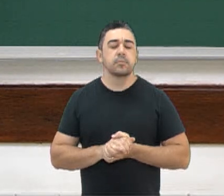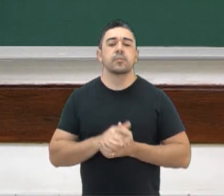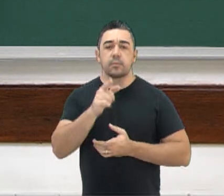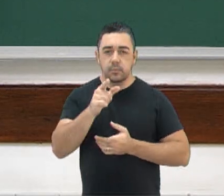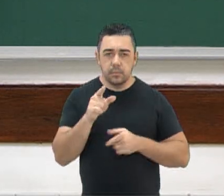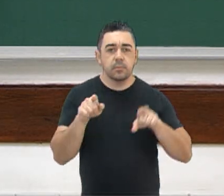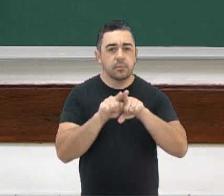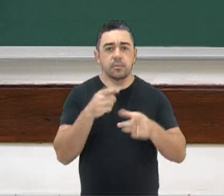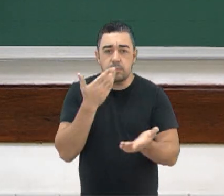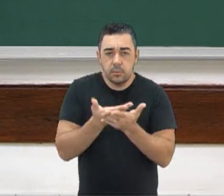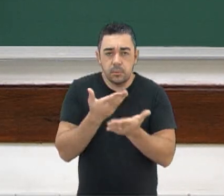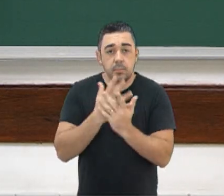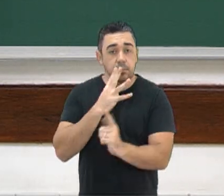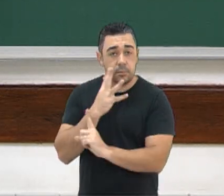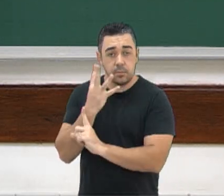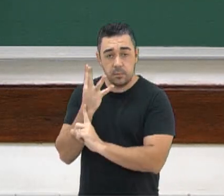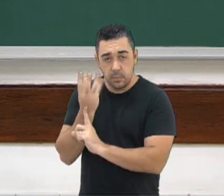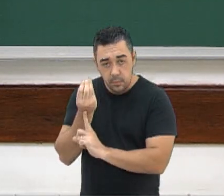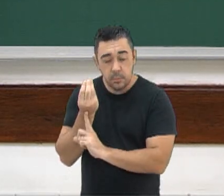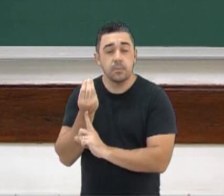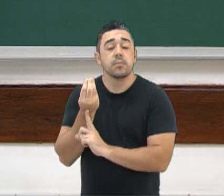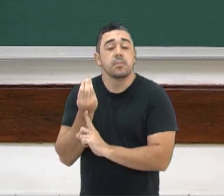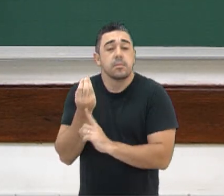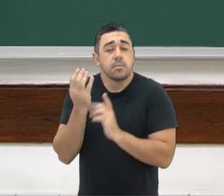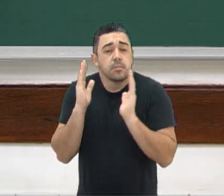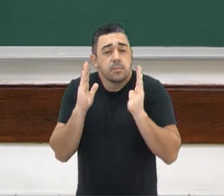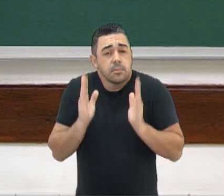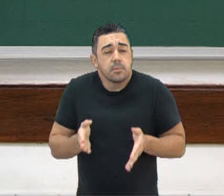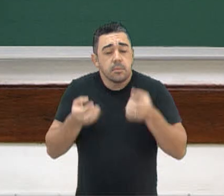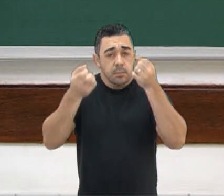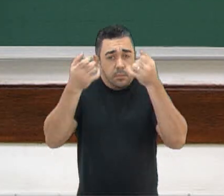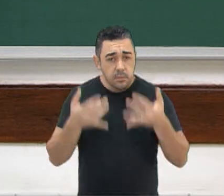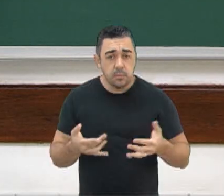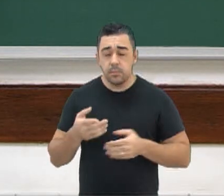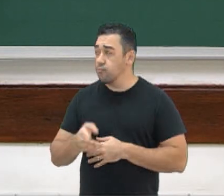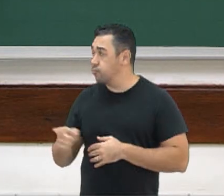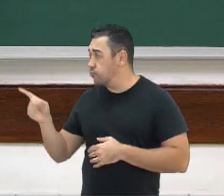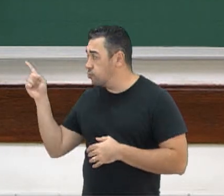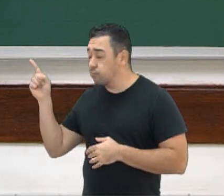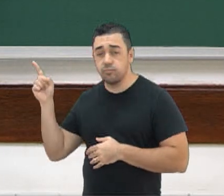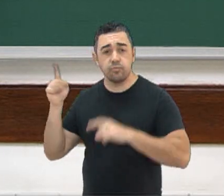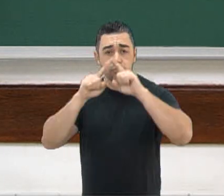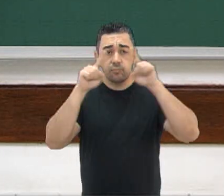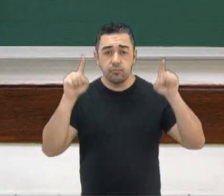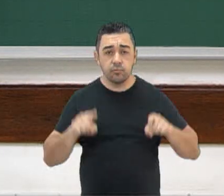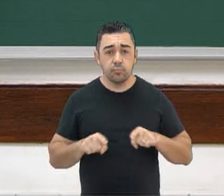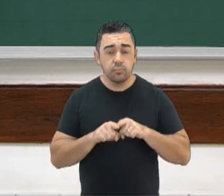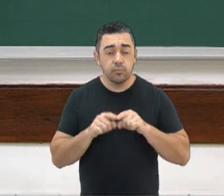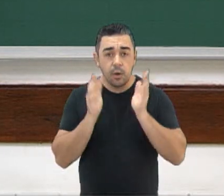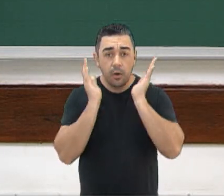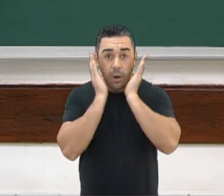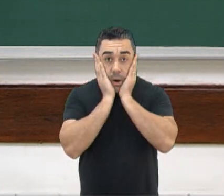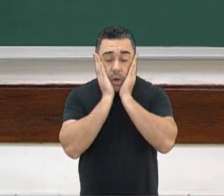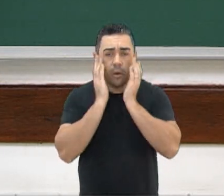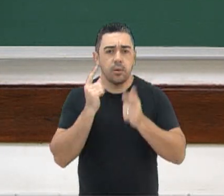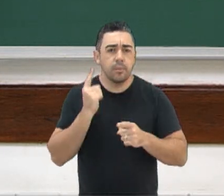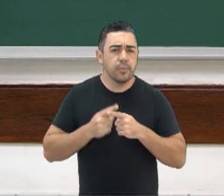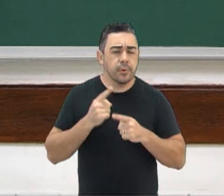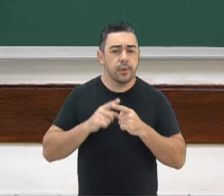Provavelmente, nas aulas de arte, você já ouviu falar sobre ela, porque ela faz parte de